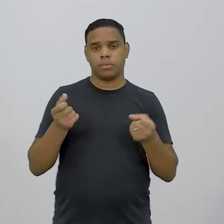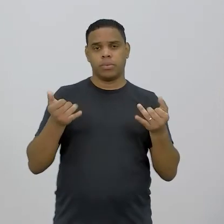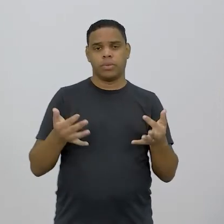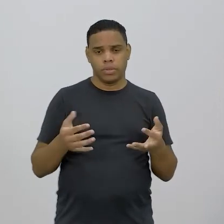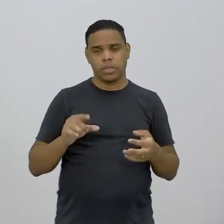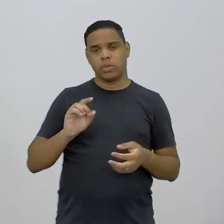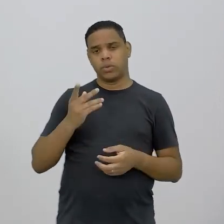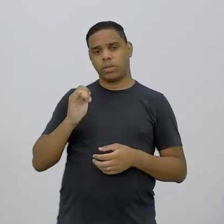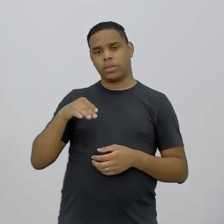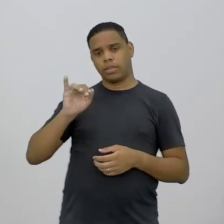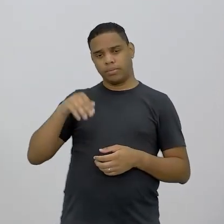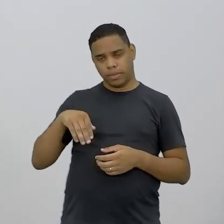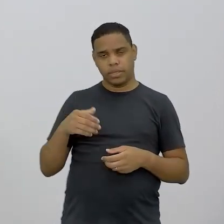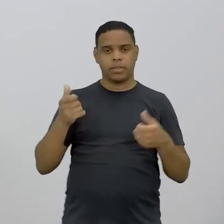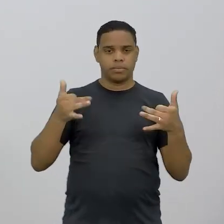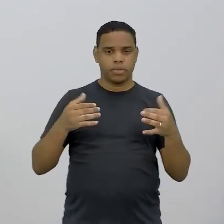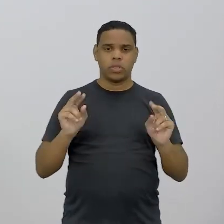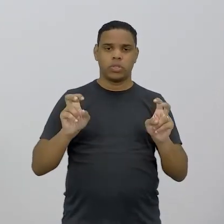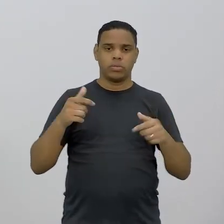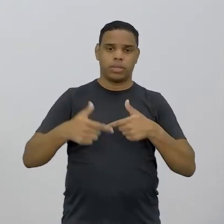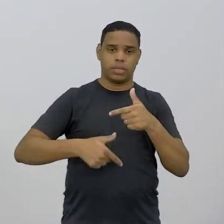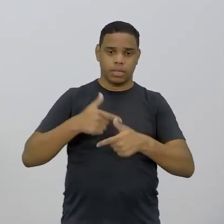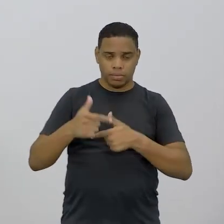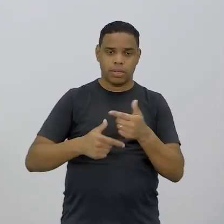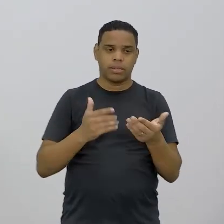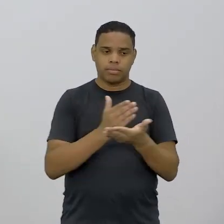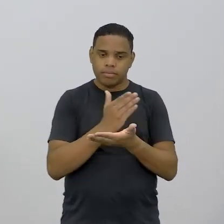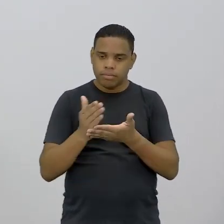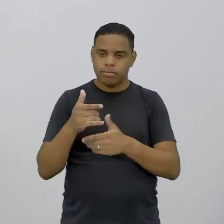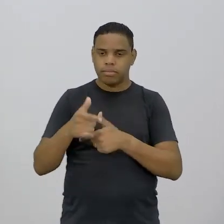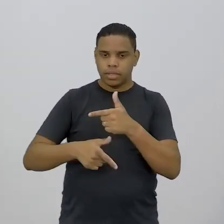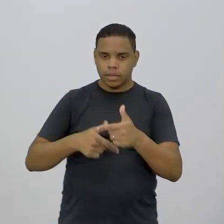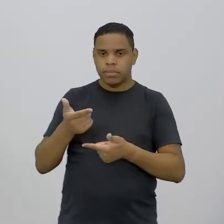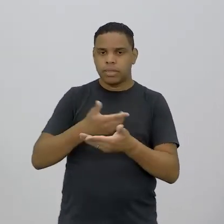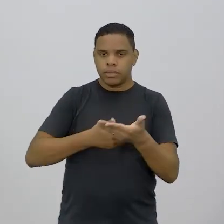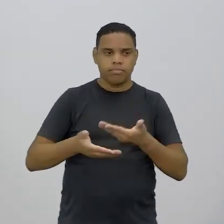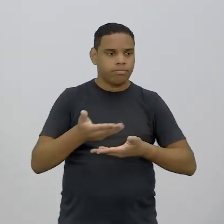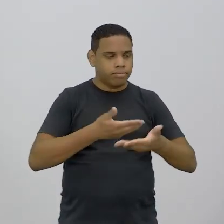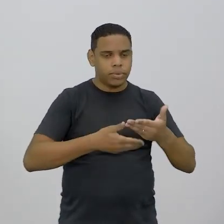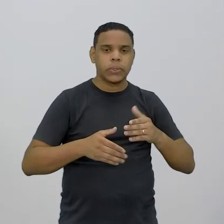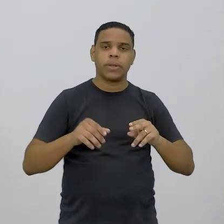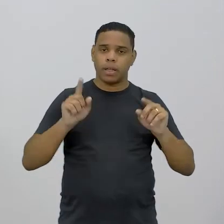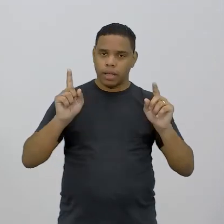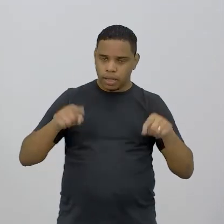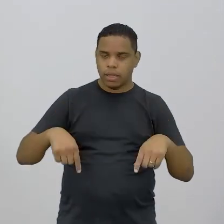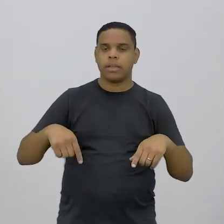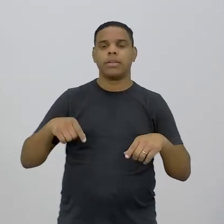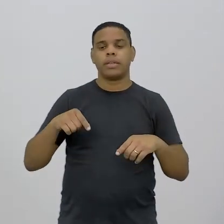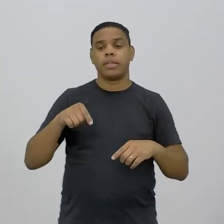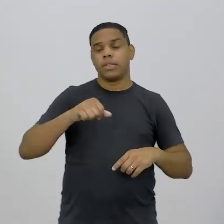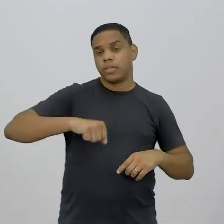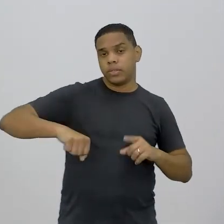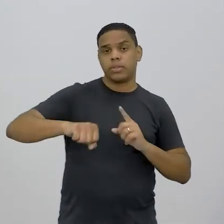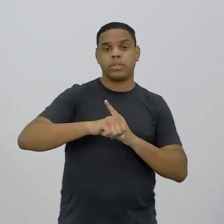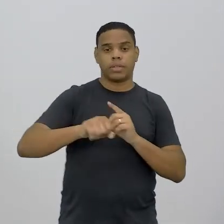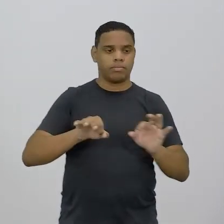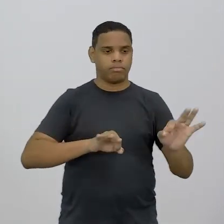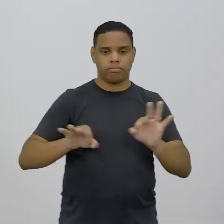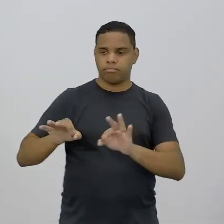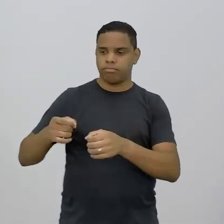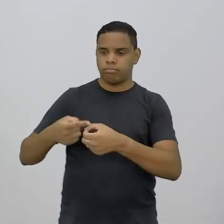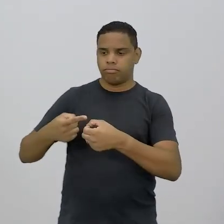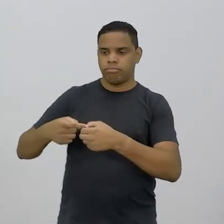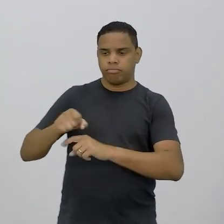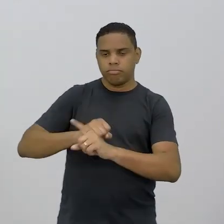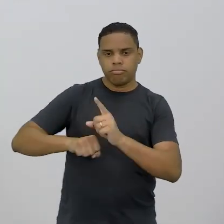o Durkheim quer falar do trabalho e dessa categoria da solidariedade orgânica. Então, é justamente a sociedade é um organismo e